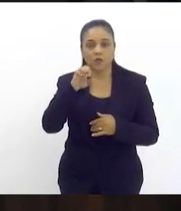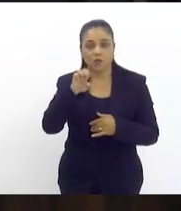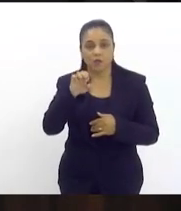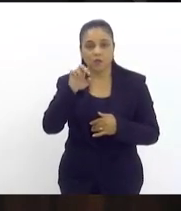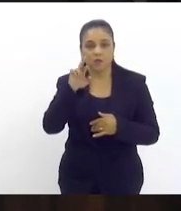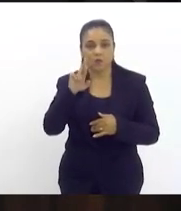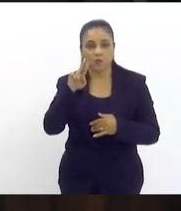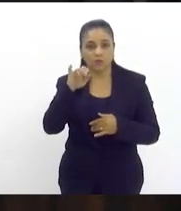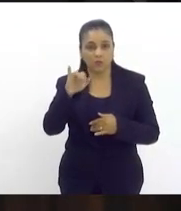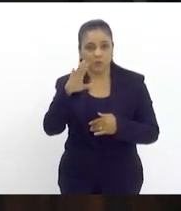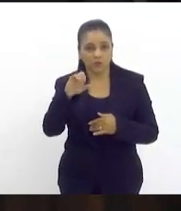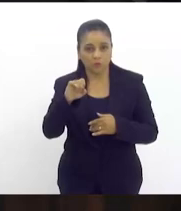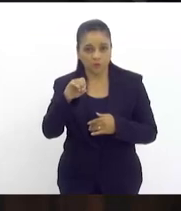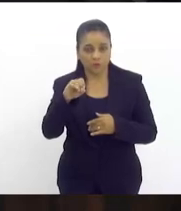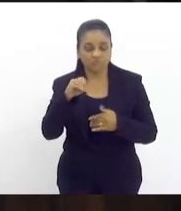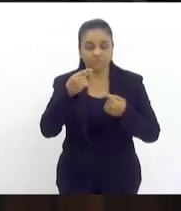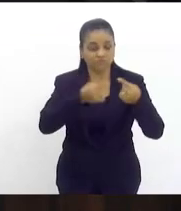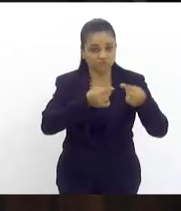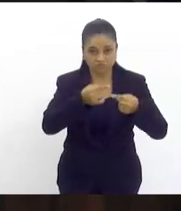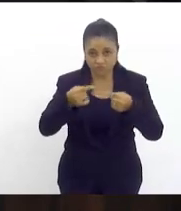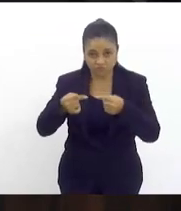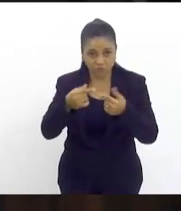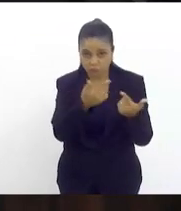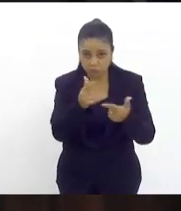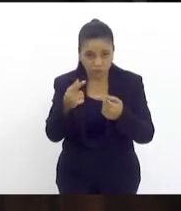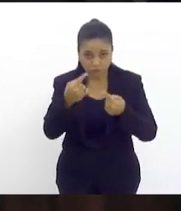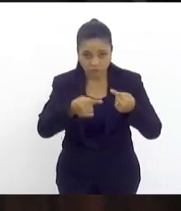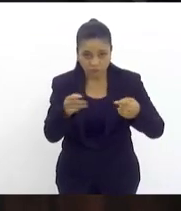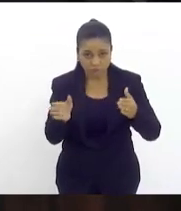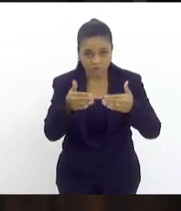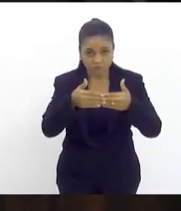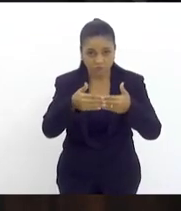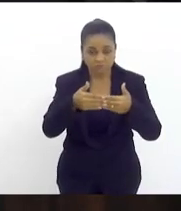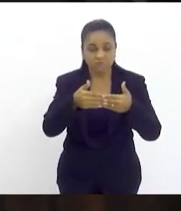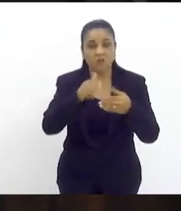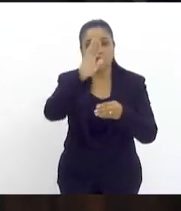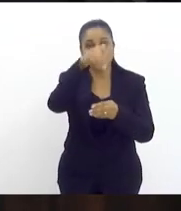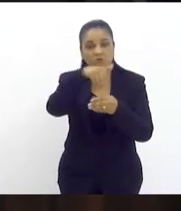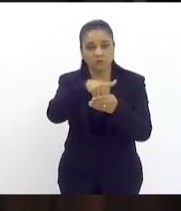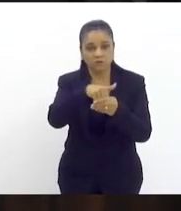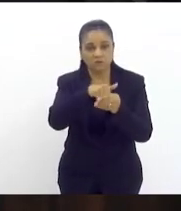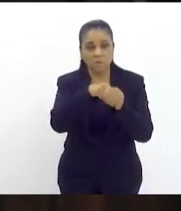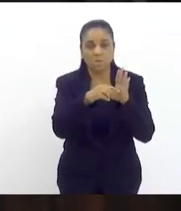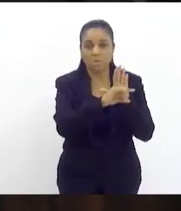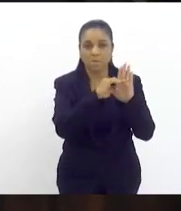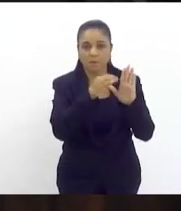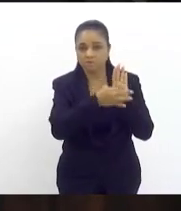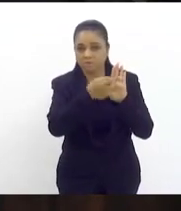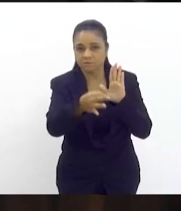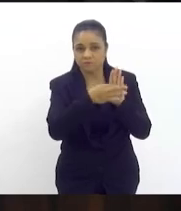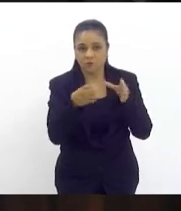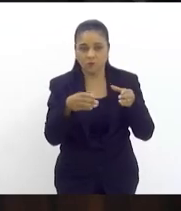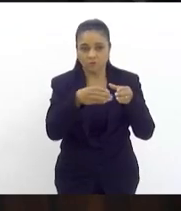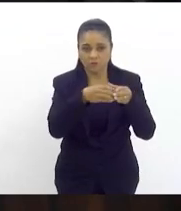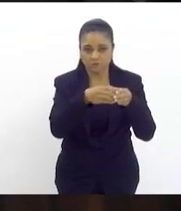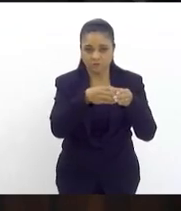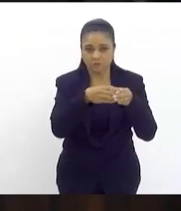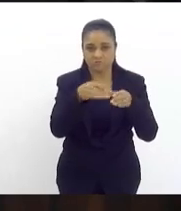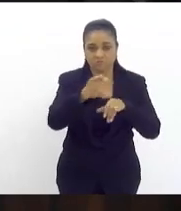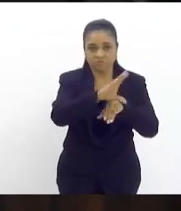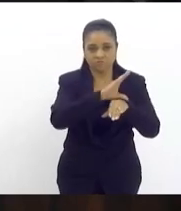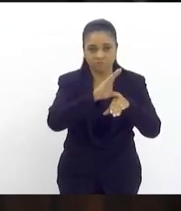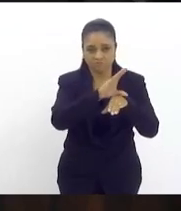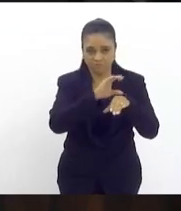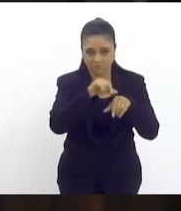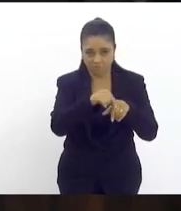Em discussão, não havendo quem queira discutir, em votação, parecer da Comissão de Indicações Legislativas. Senhores, que a própria permaneça